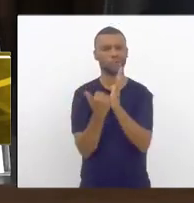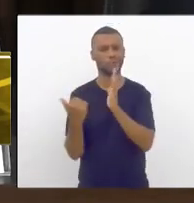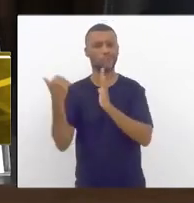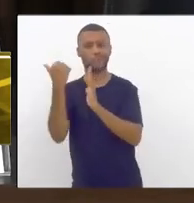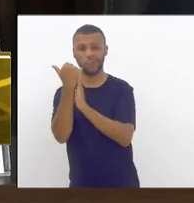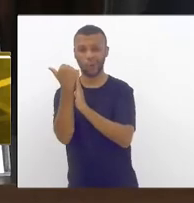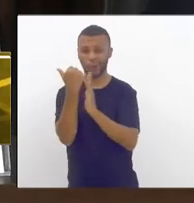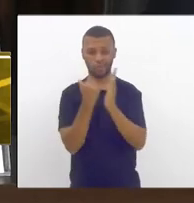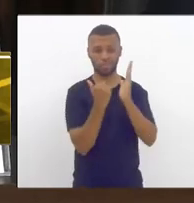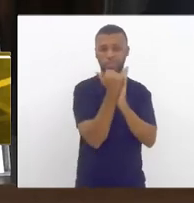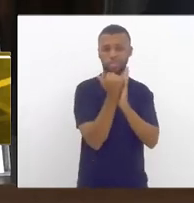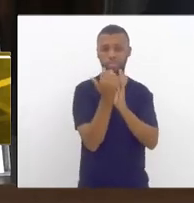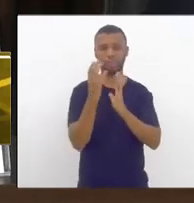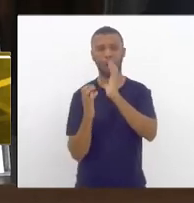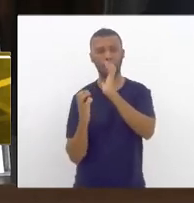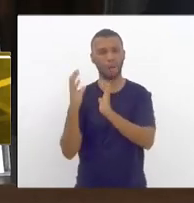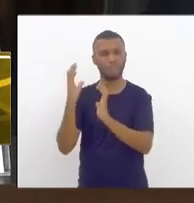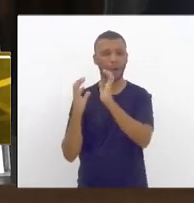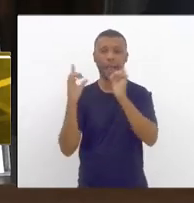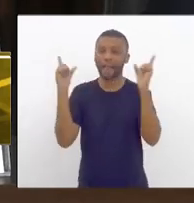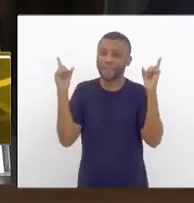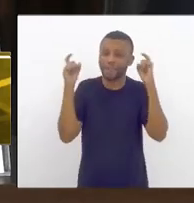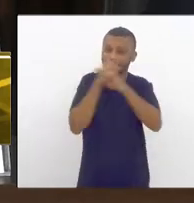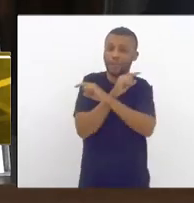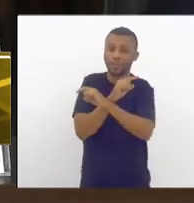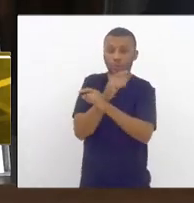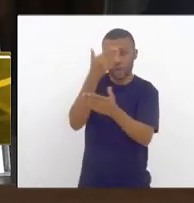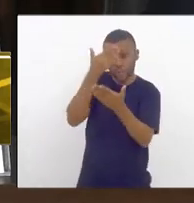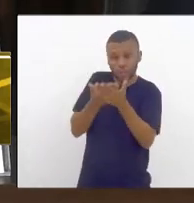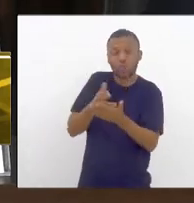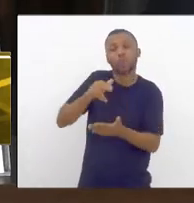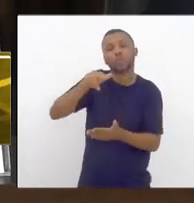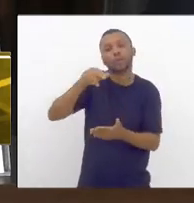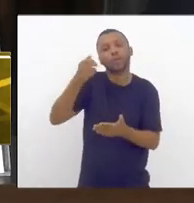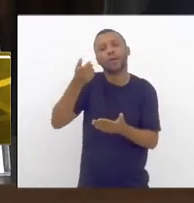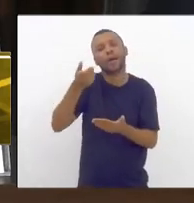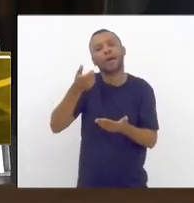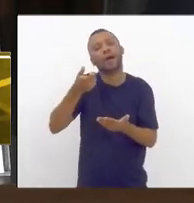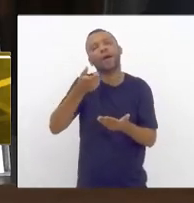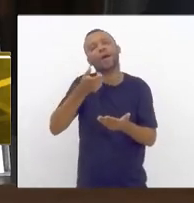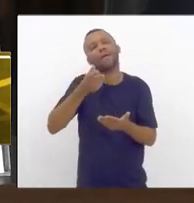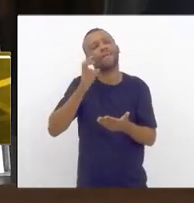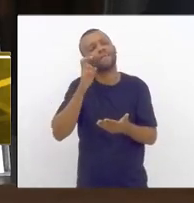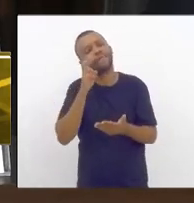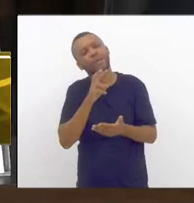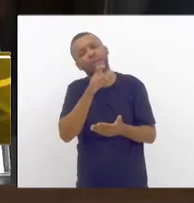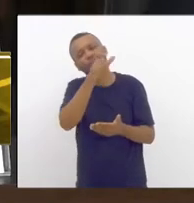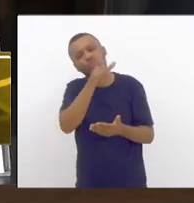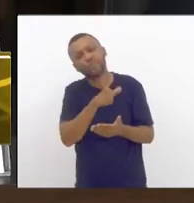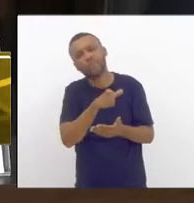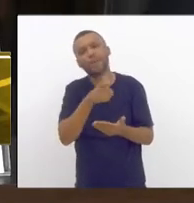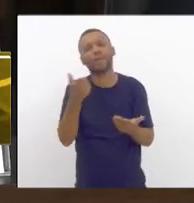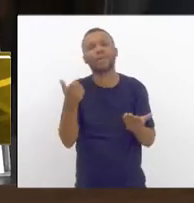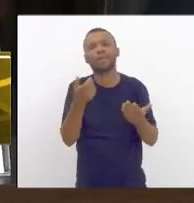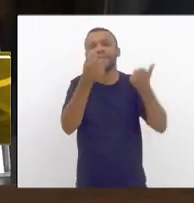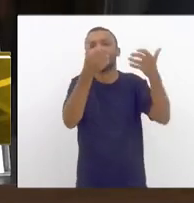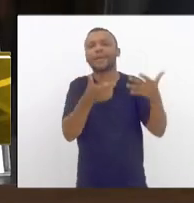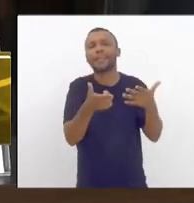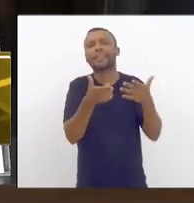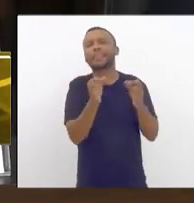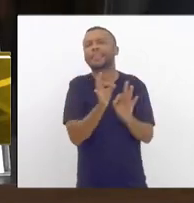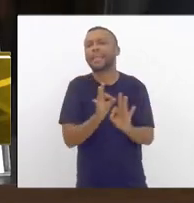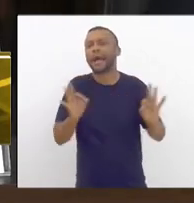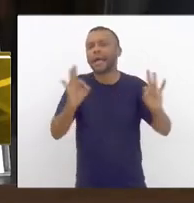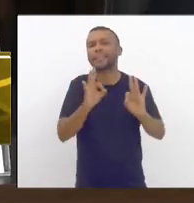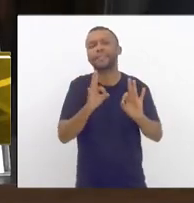é difícil Na verdade eu acho que eu nunca vi na minha vida alguém falar uma vírgula negativa do Fernando pelo contrário